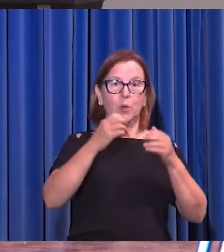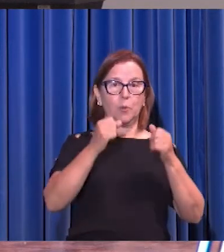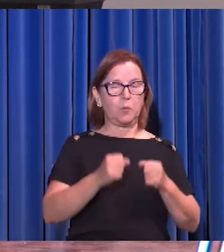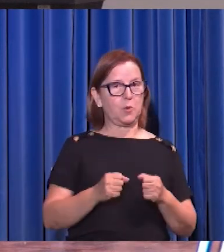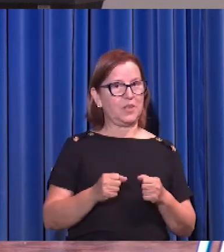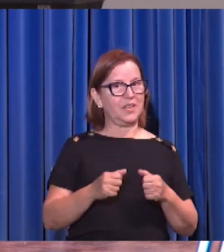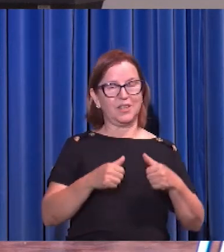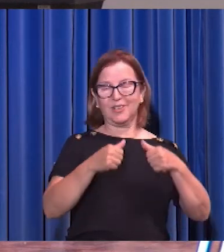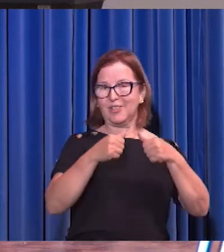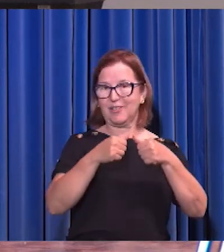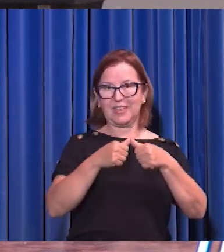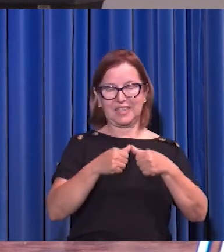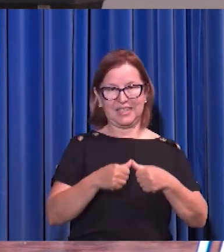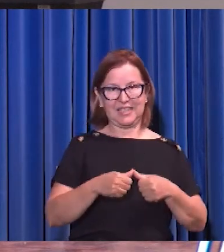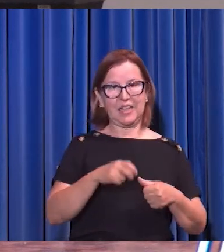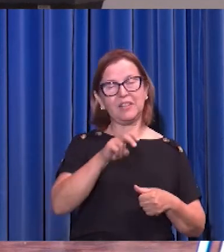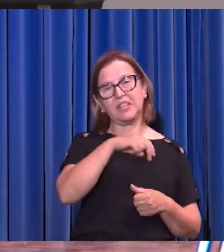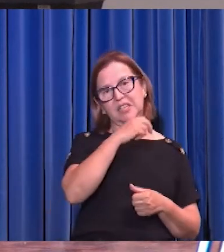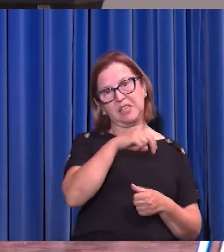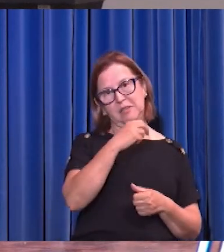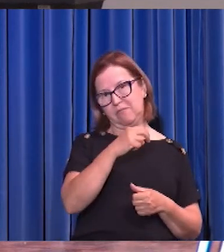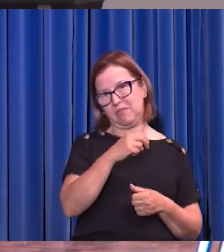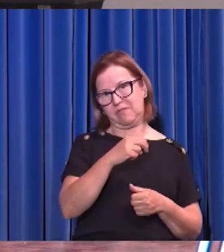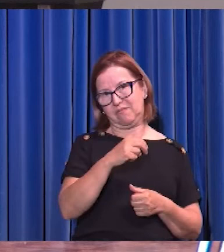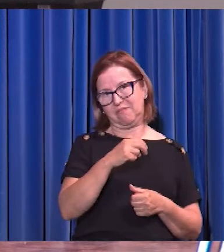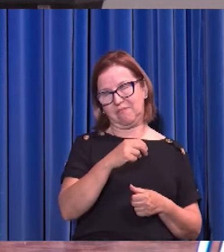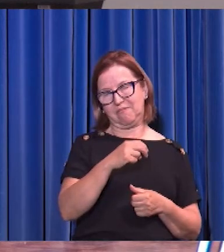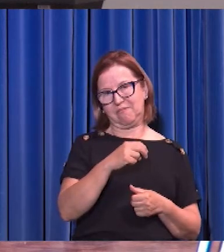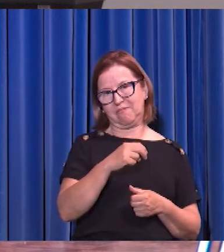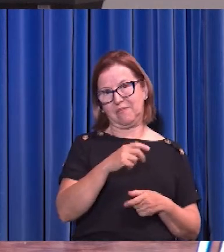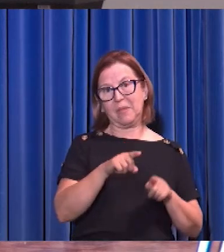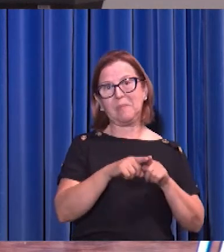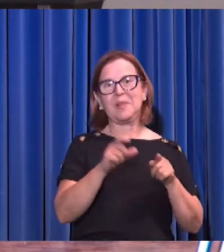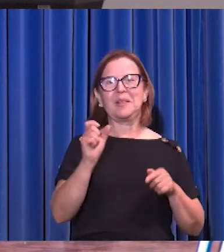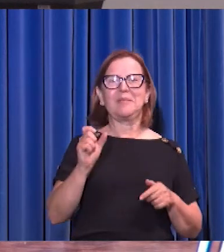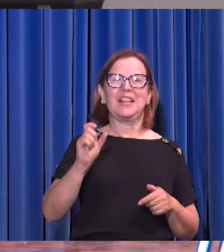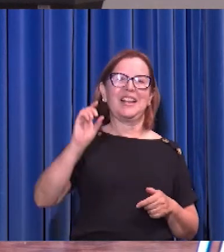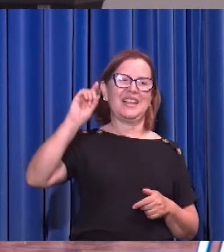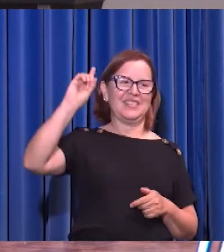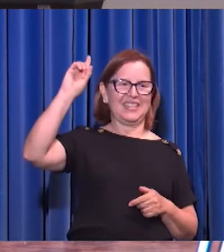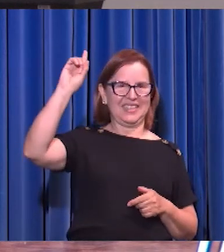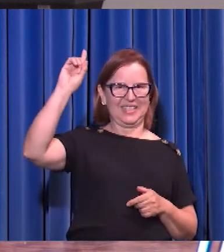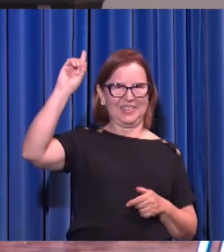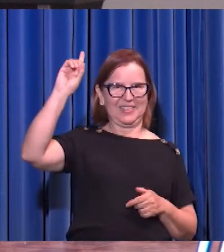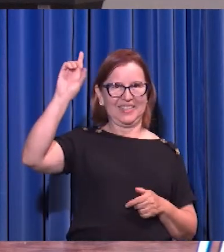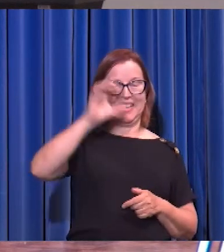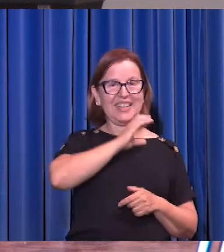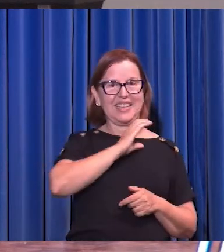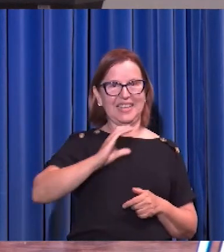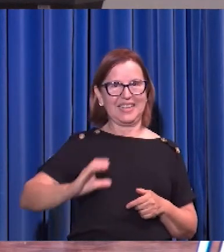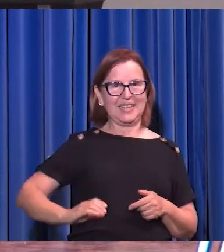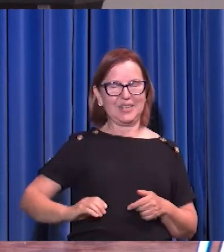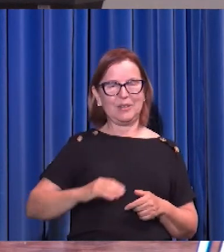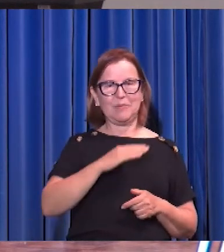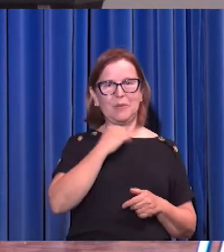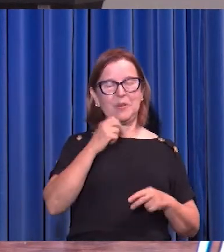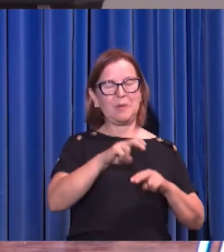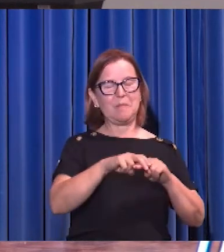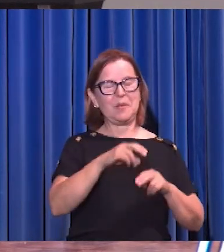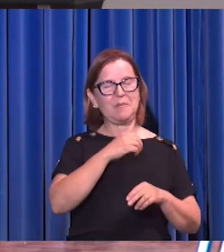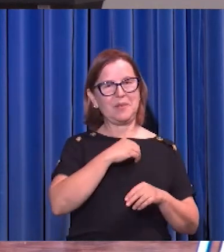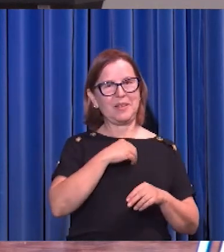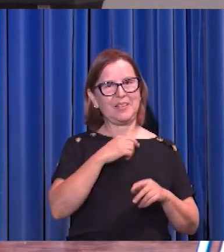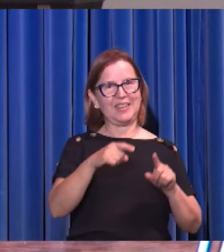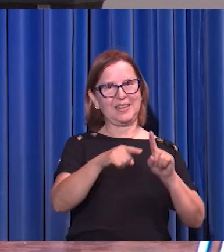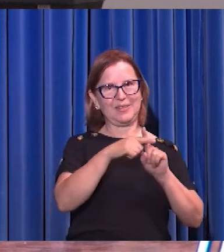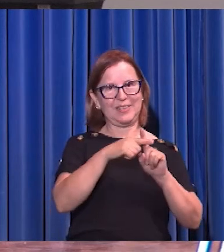na serpente posta na haste, mas na palavra de Deus. Cristo morreu pelos pecadores na cruz e essa obra